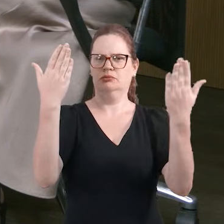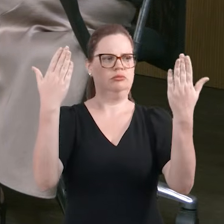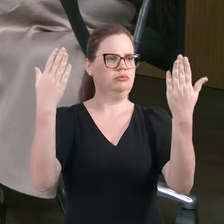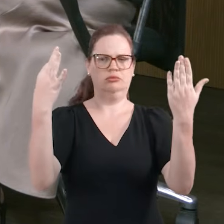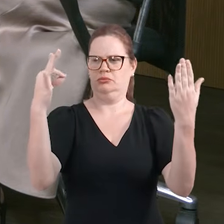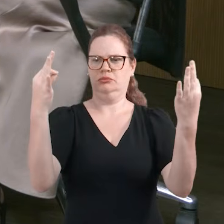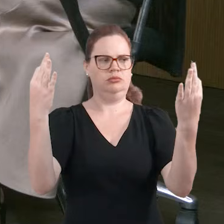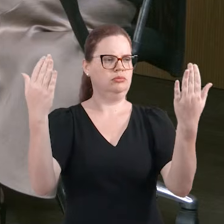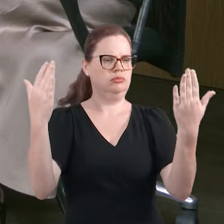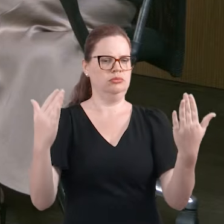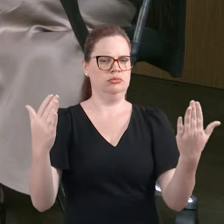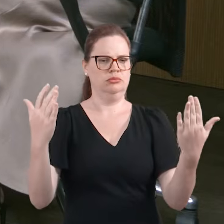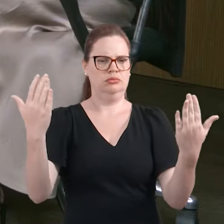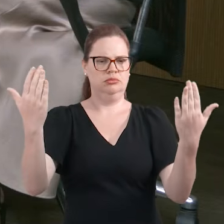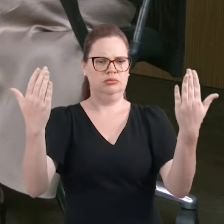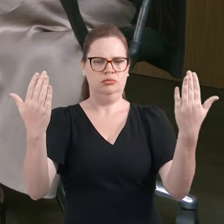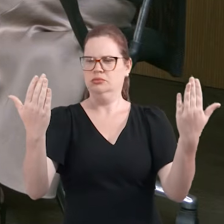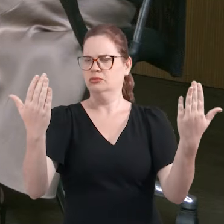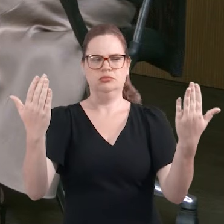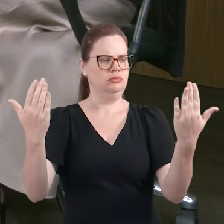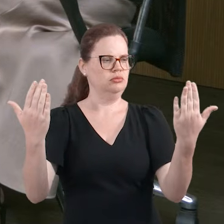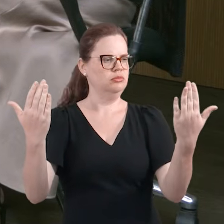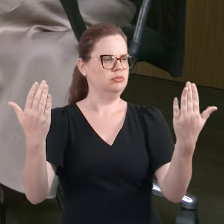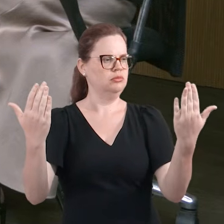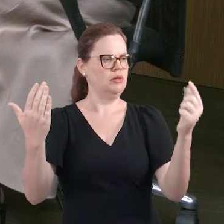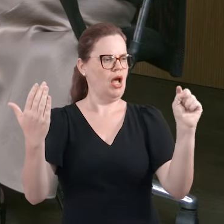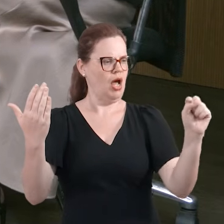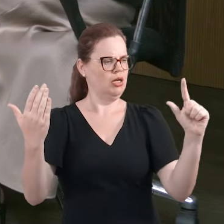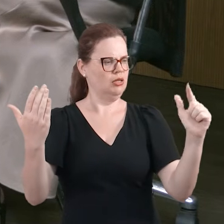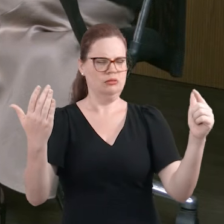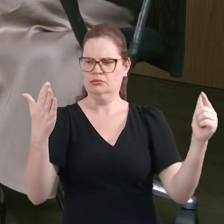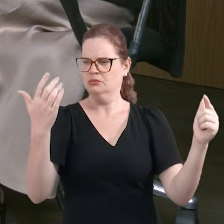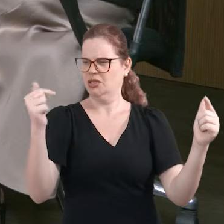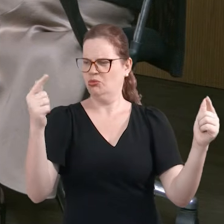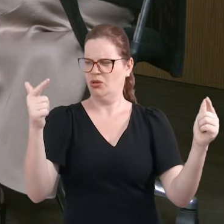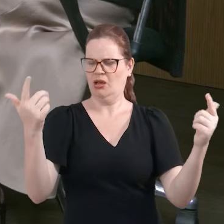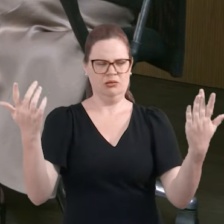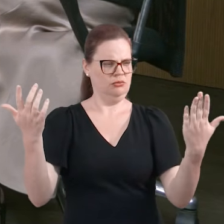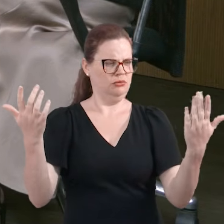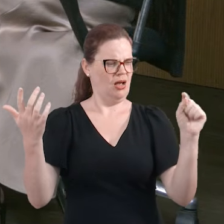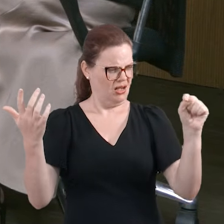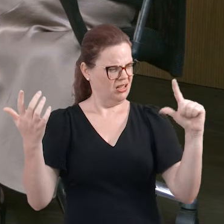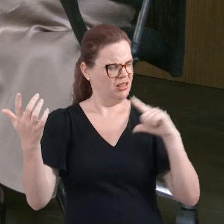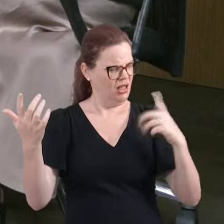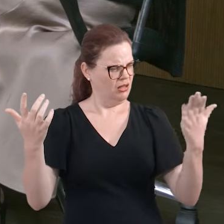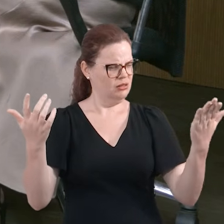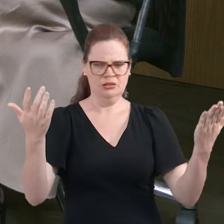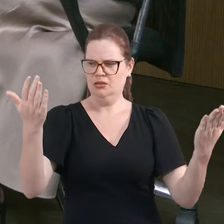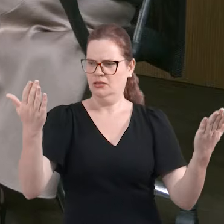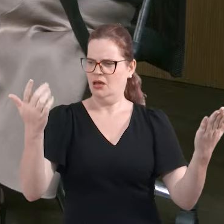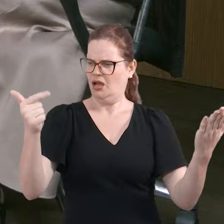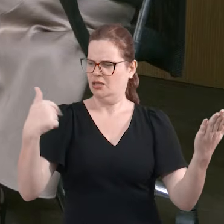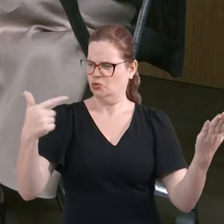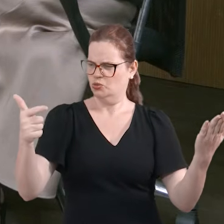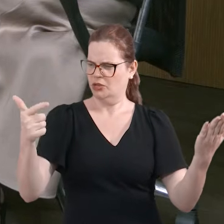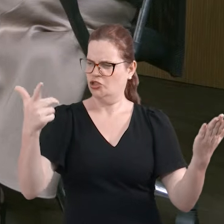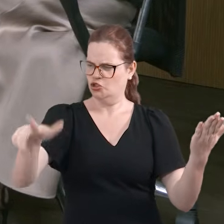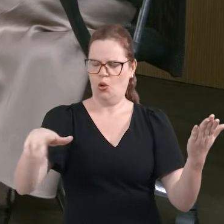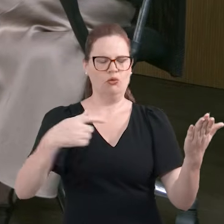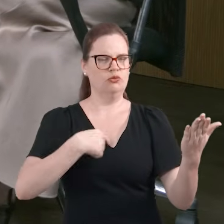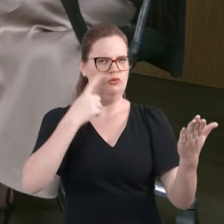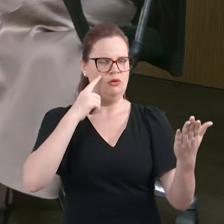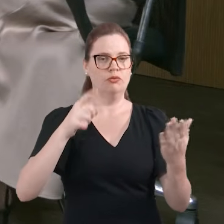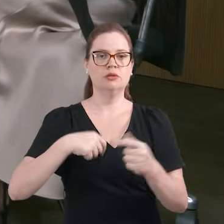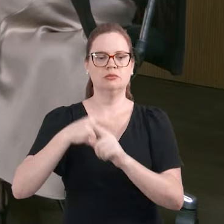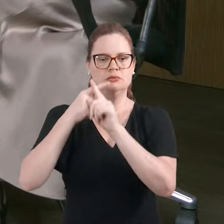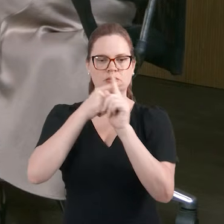exame que eu já tinha feito. Ele olhou, comparou e falou: não tem nada aqui. Vamos refazer de novo. Falei: a